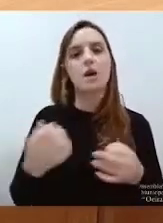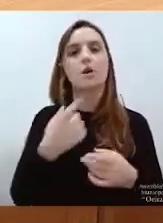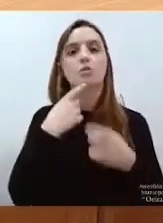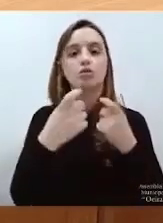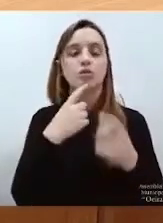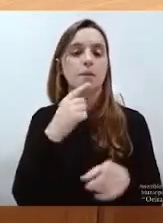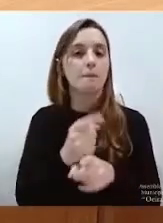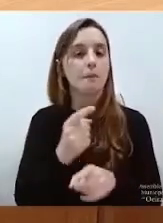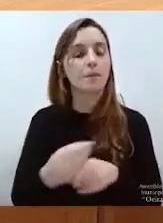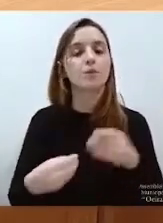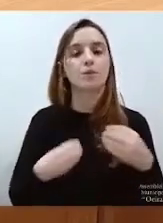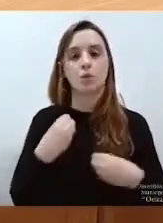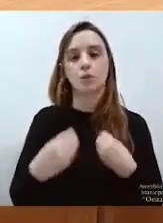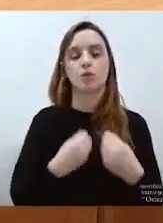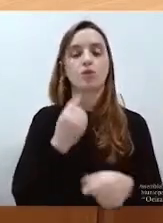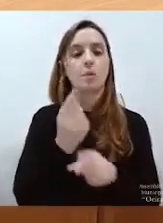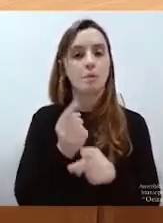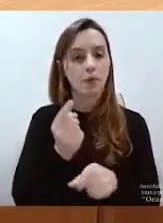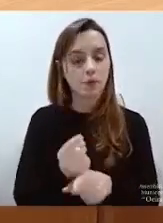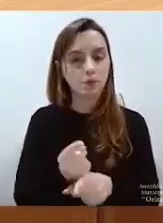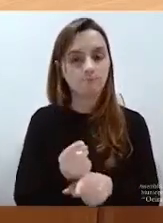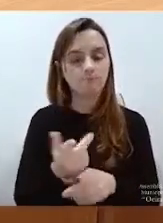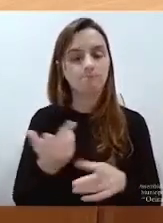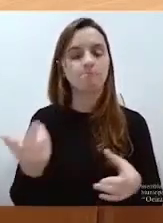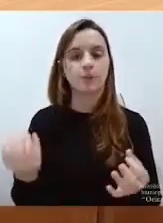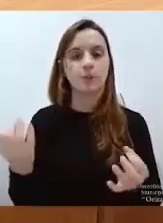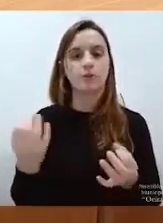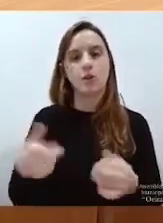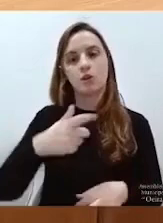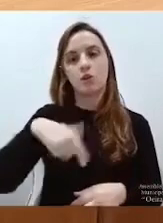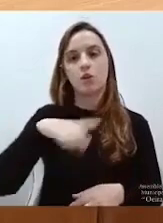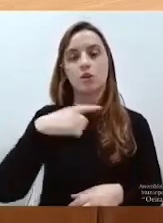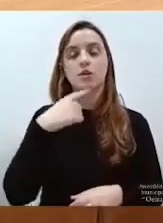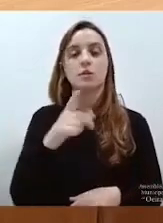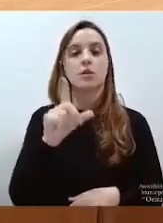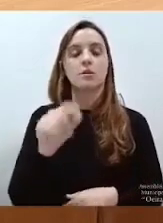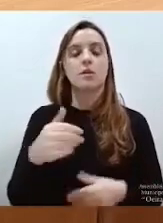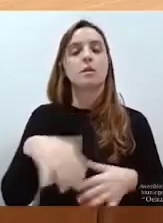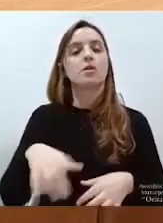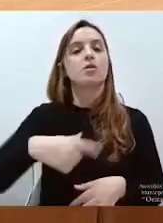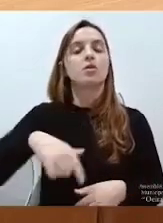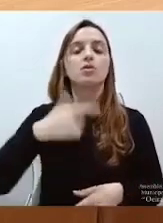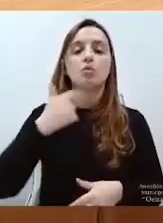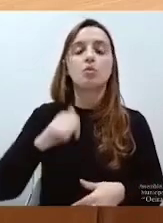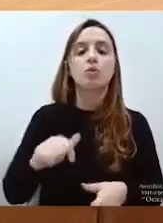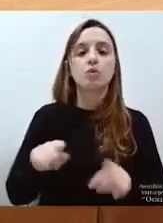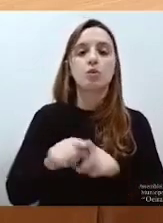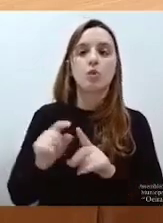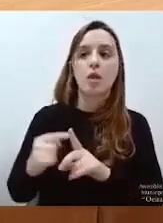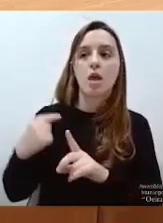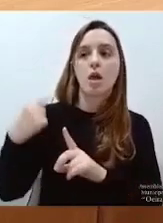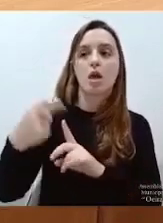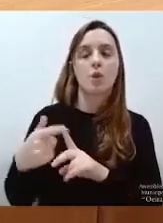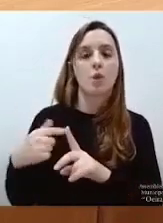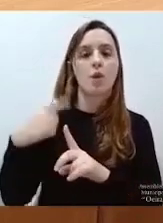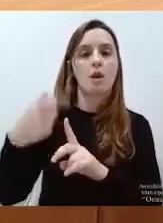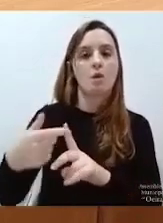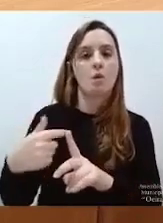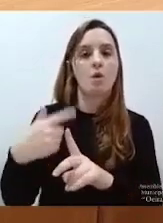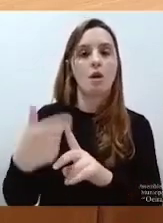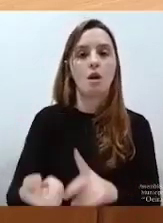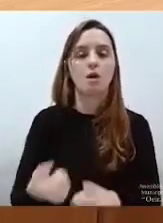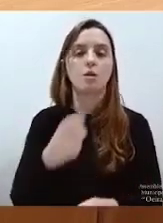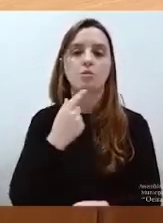foram enunciadas por nós, mas nós não podemos andar de ano após ano a ter exatamente as mesmas respostas